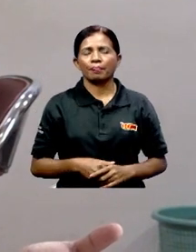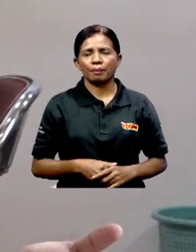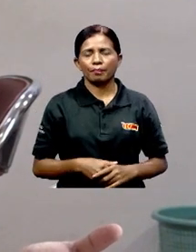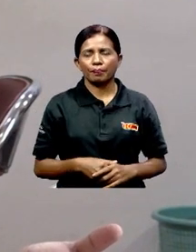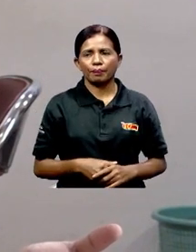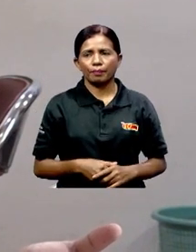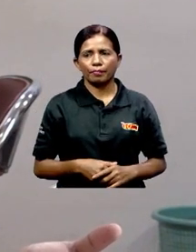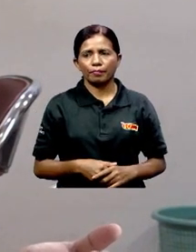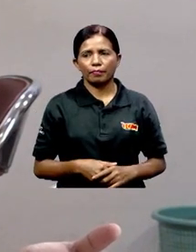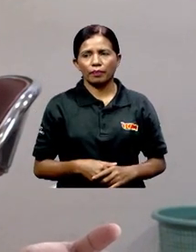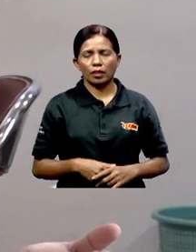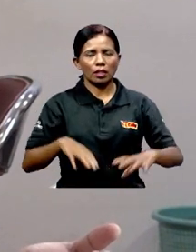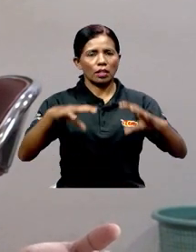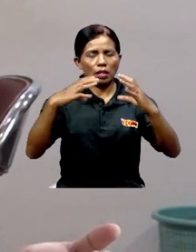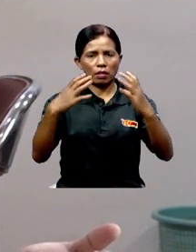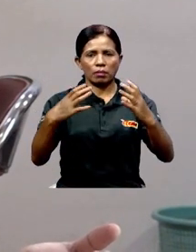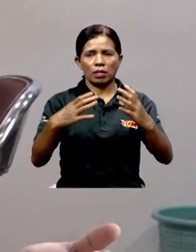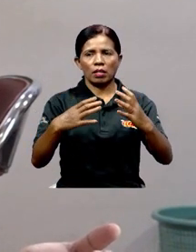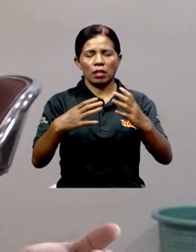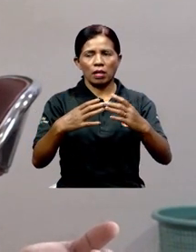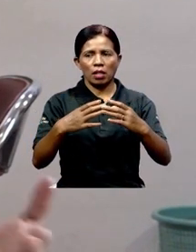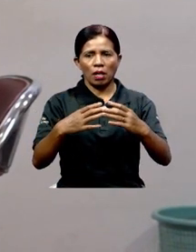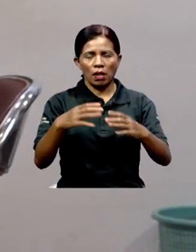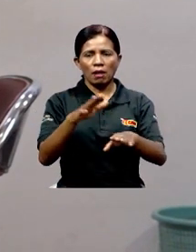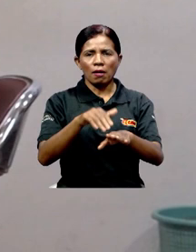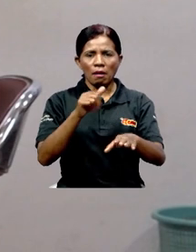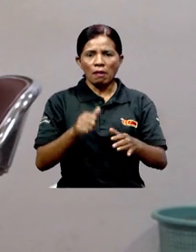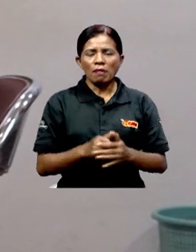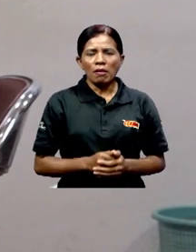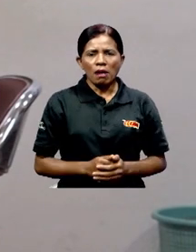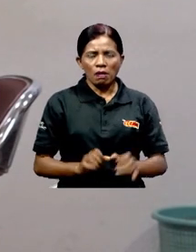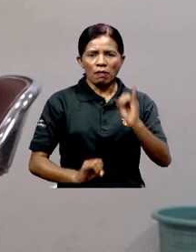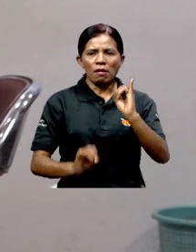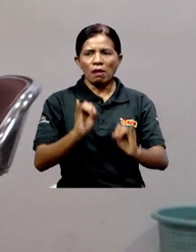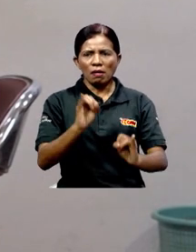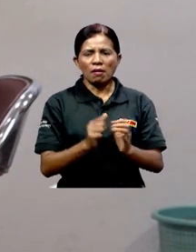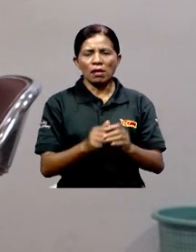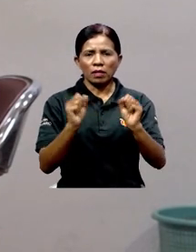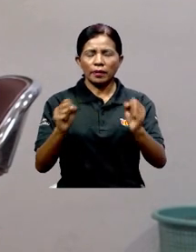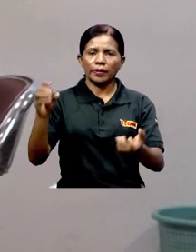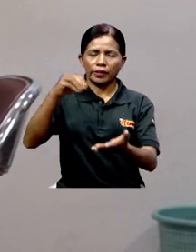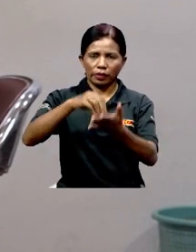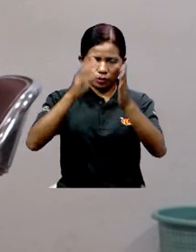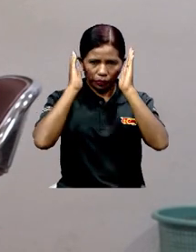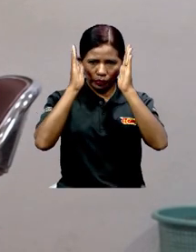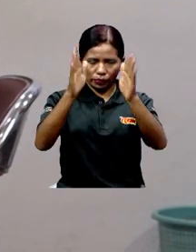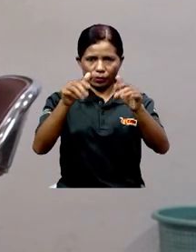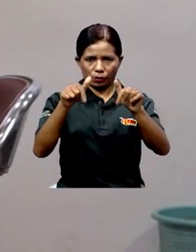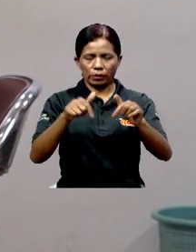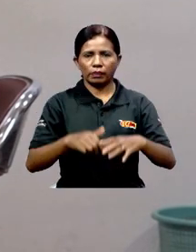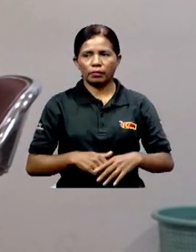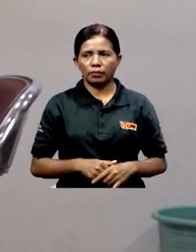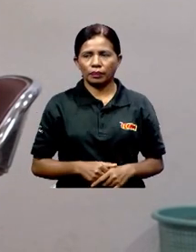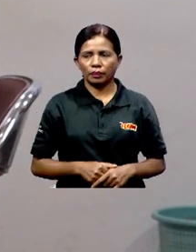e a comissão de recrutamento ida, que é independente, foi tal atenção para o assunto. Então,